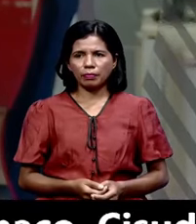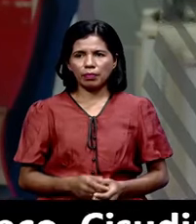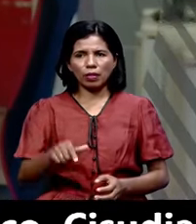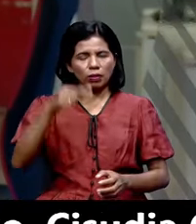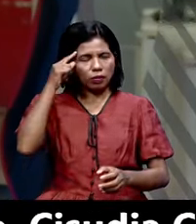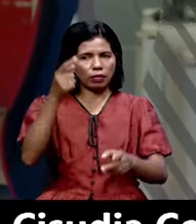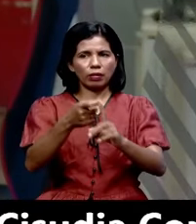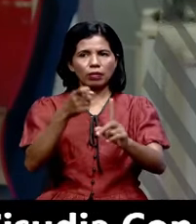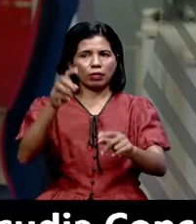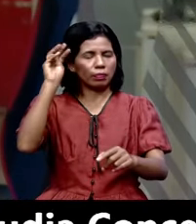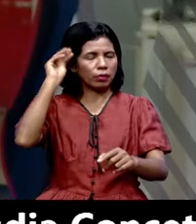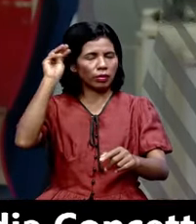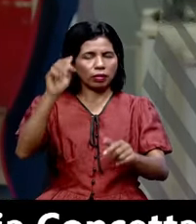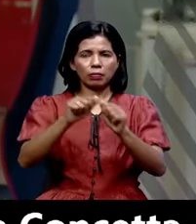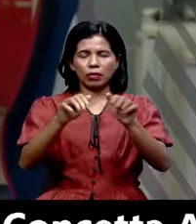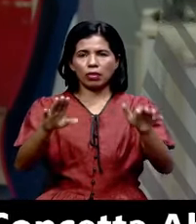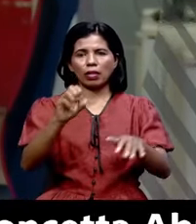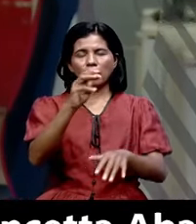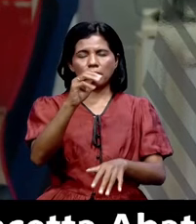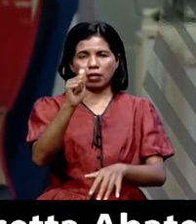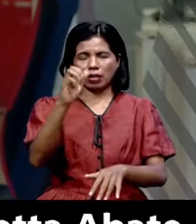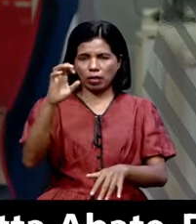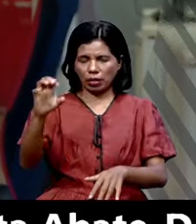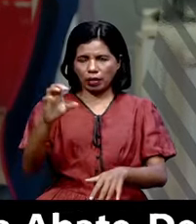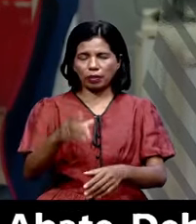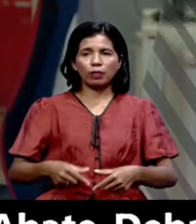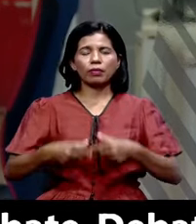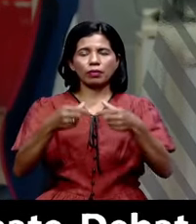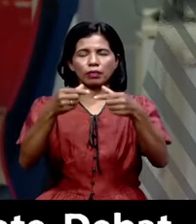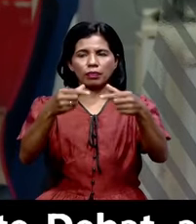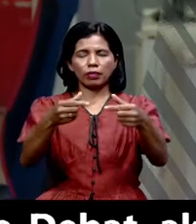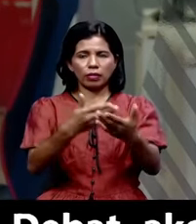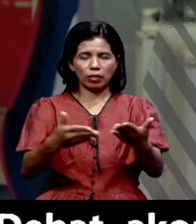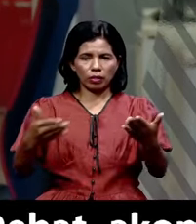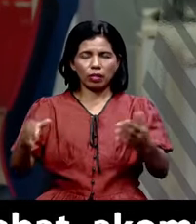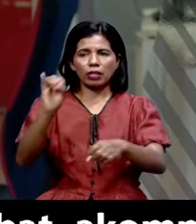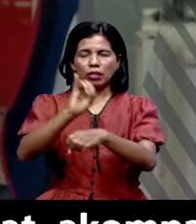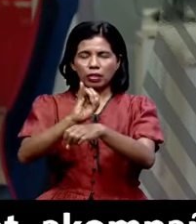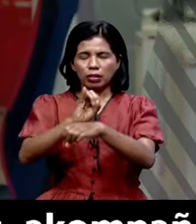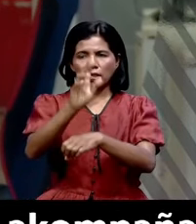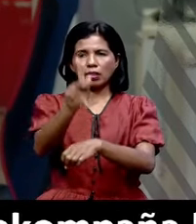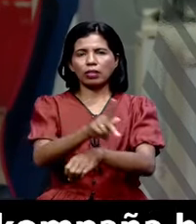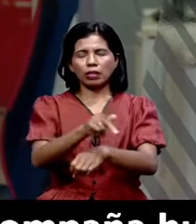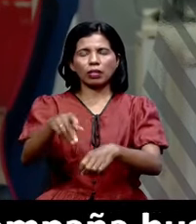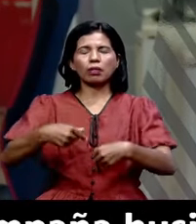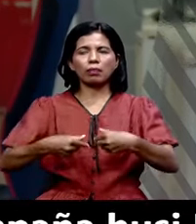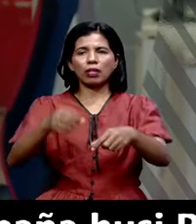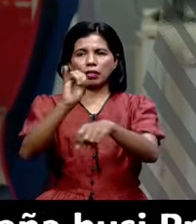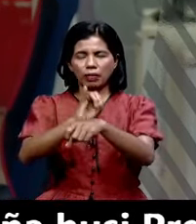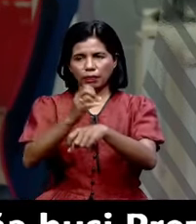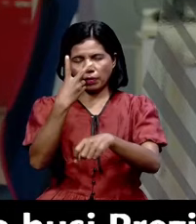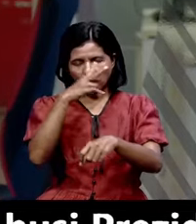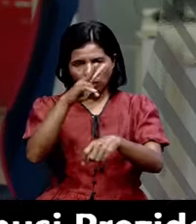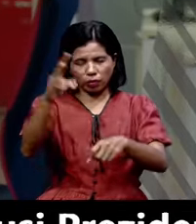governo lhe russe e Ministério da Administração Estatal oficialmente entrega obra de reabilitação igreja catedral ba igreja. A tua tene com